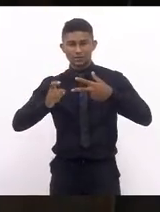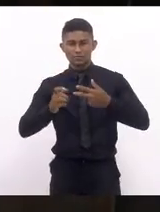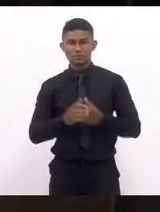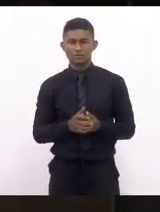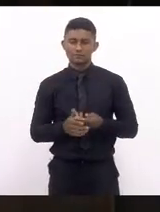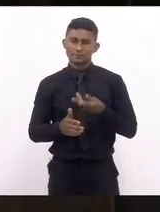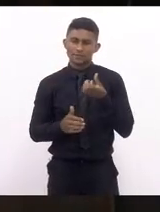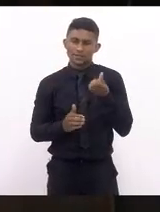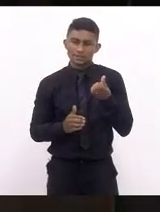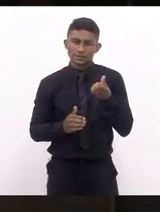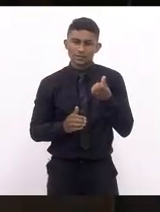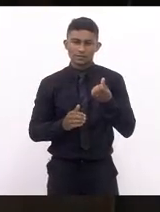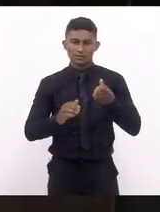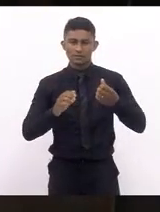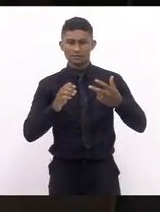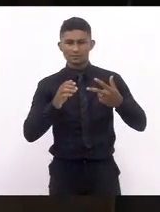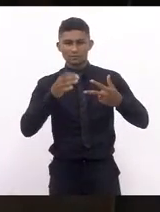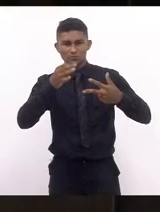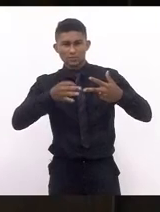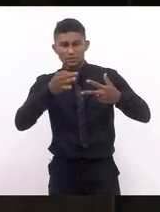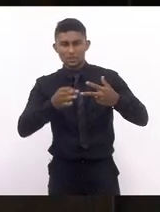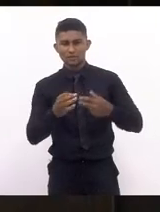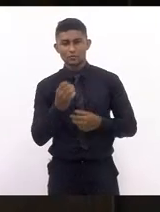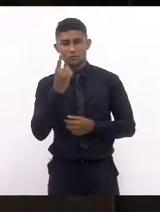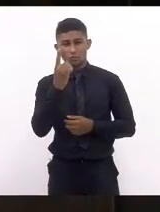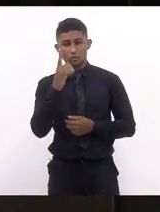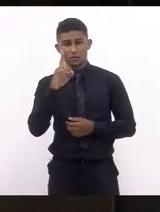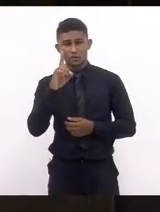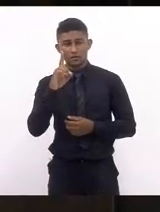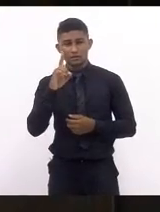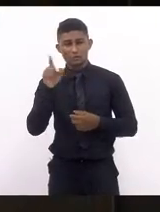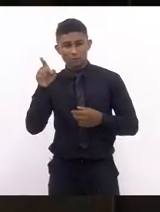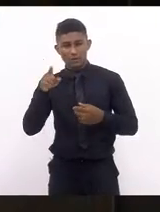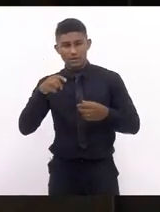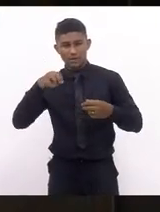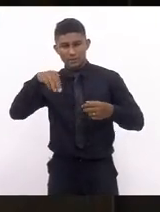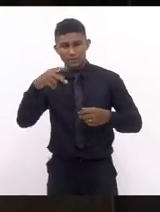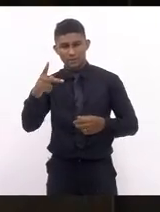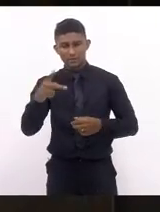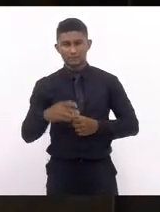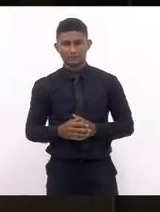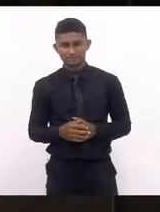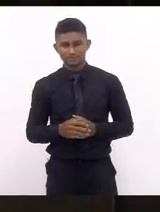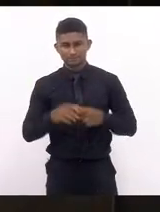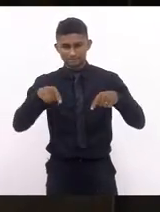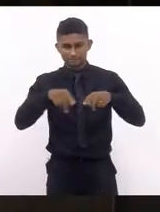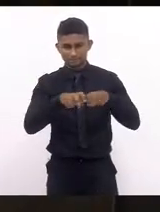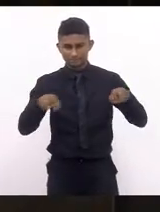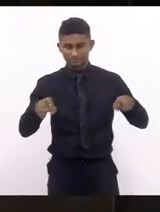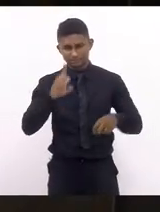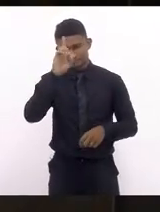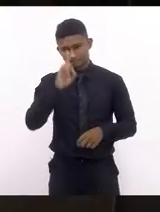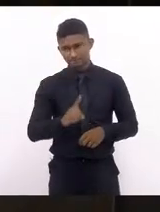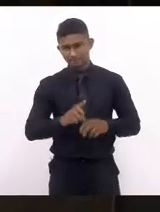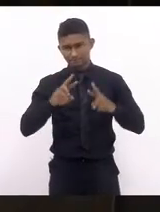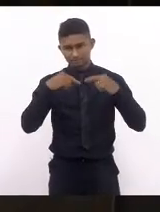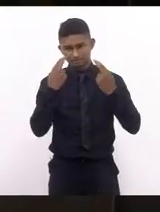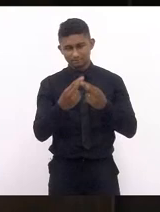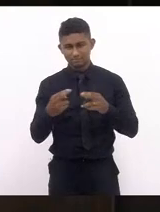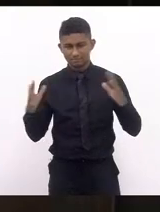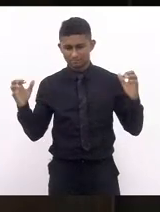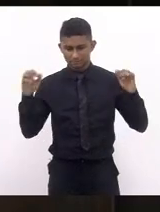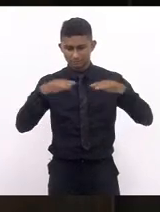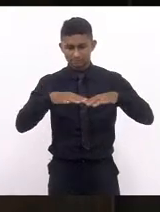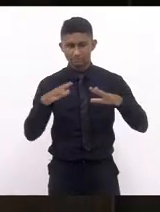seis do Poder Judiciário uma da defensoria pública em uma do Ministério Público a mesa diretora reuniu-se em três ocasiões